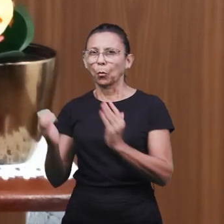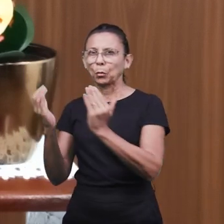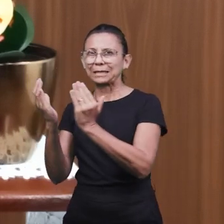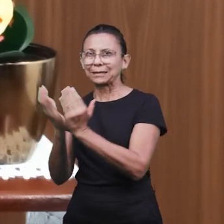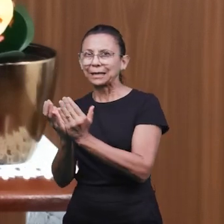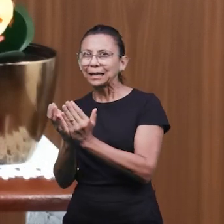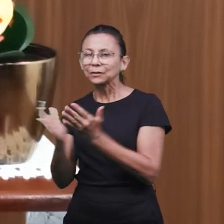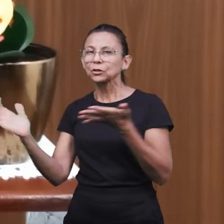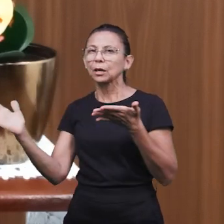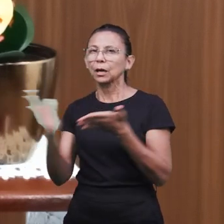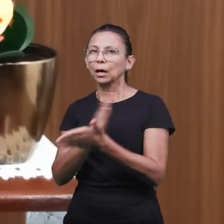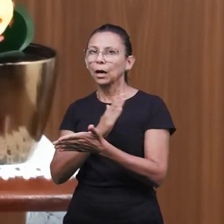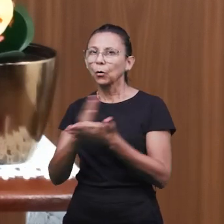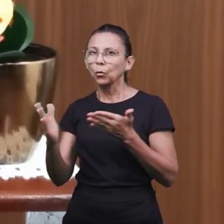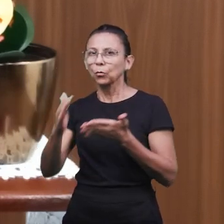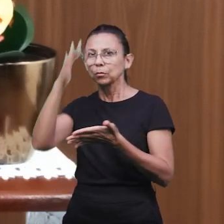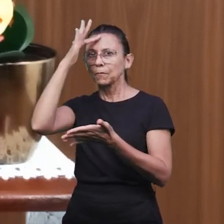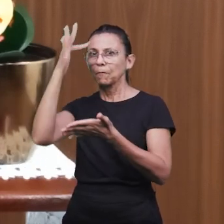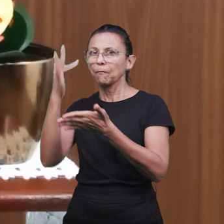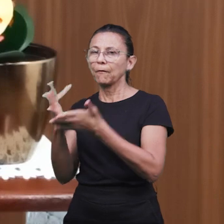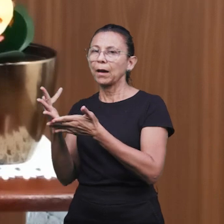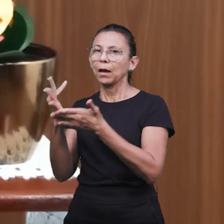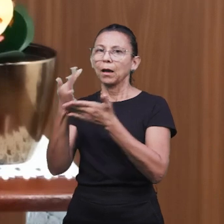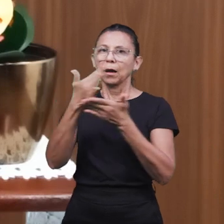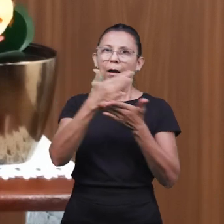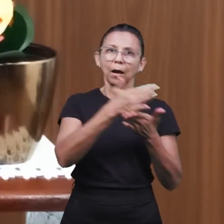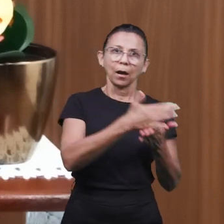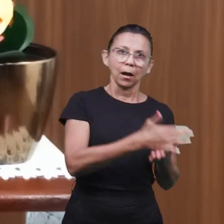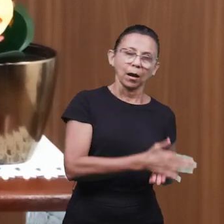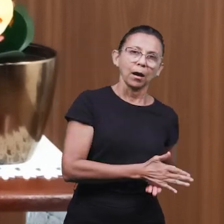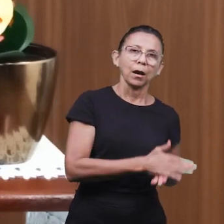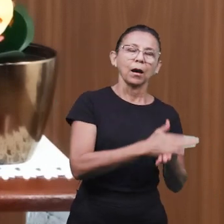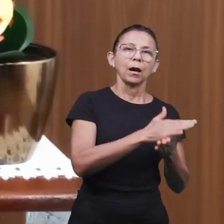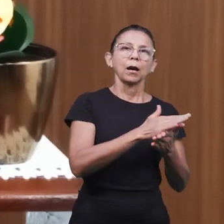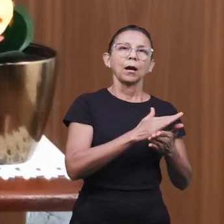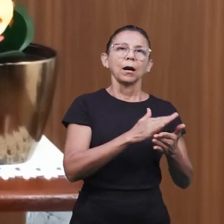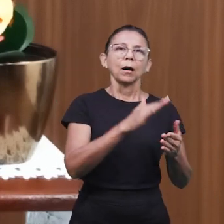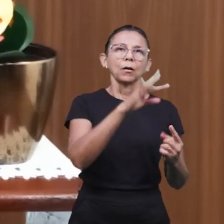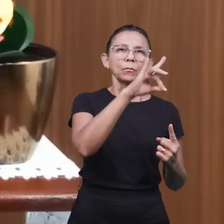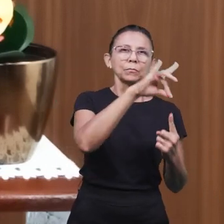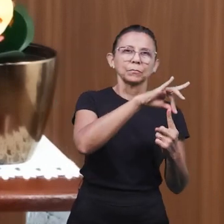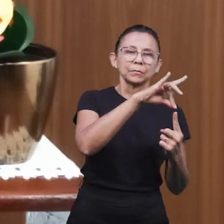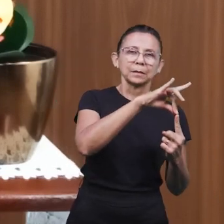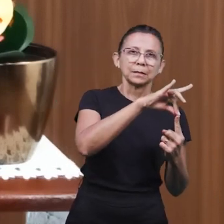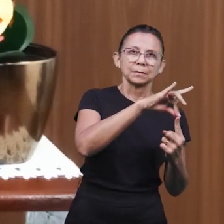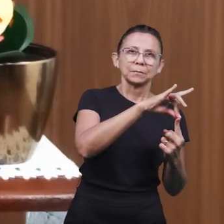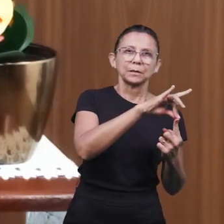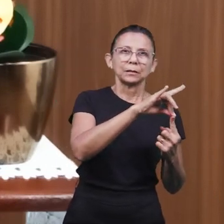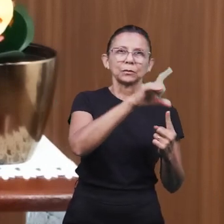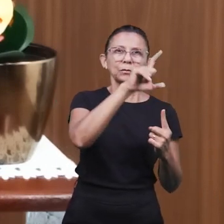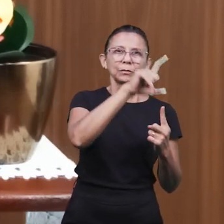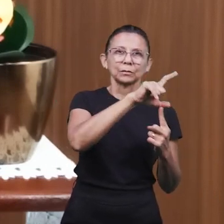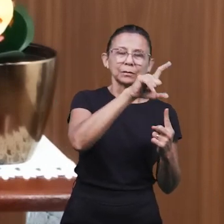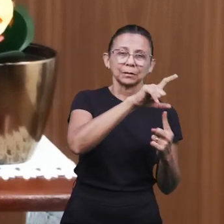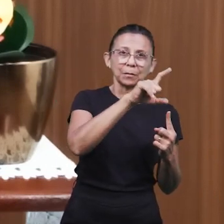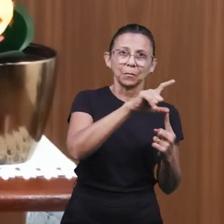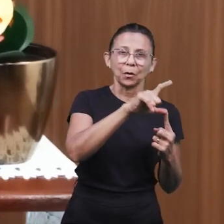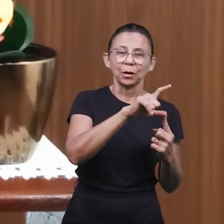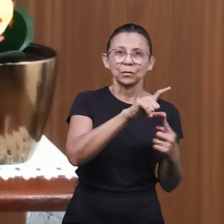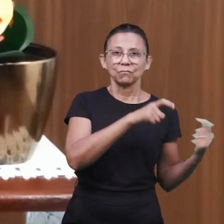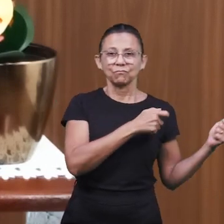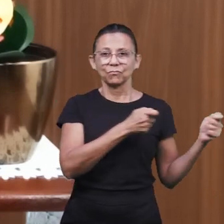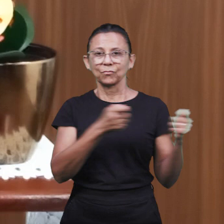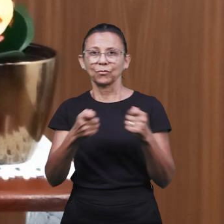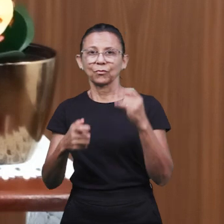fé, dando ouvidos a espíritos enganadores e a doutrinas de demônios. O